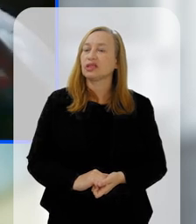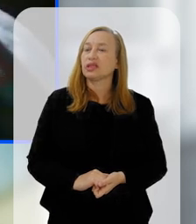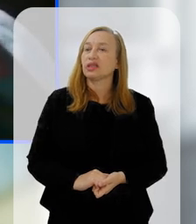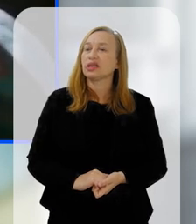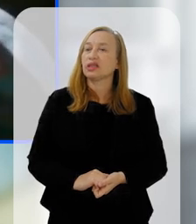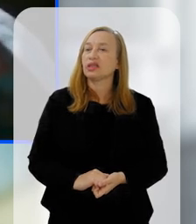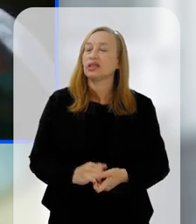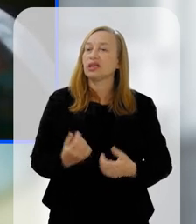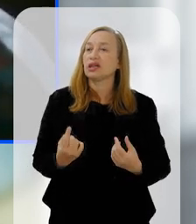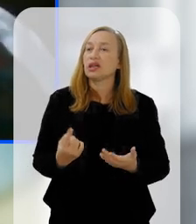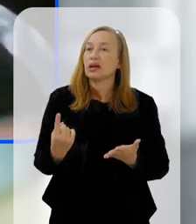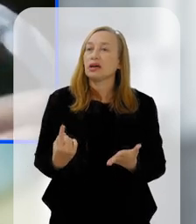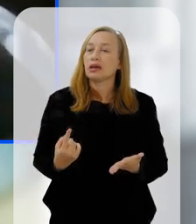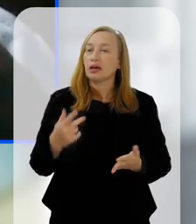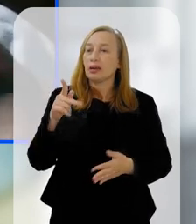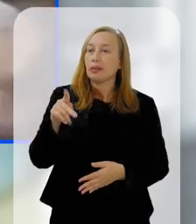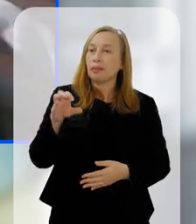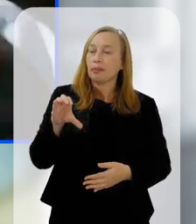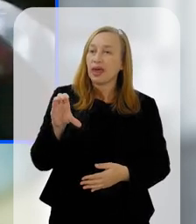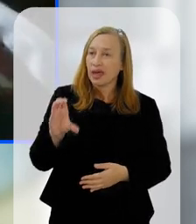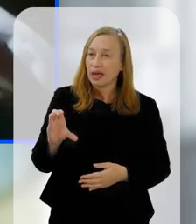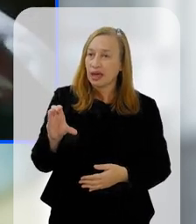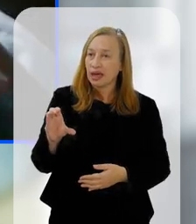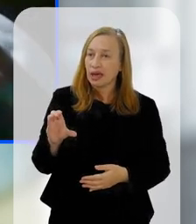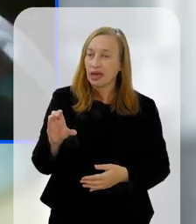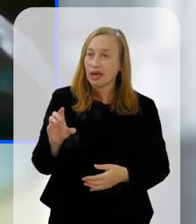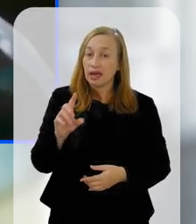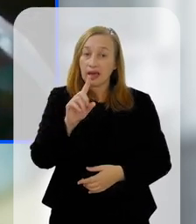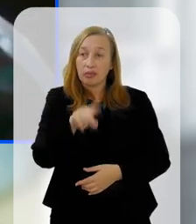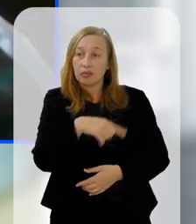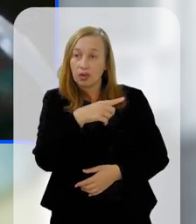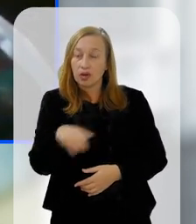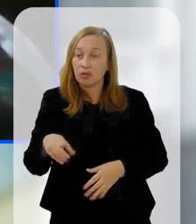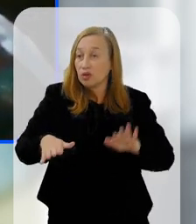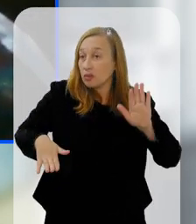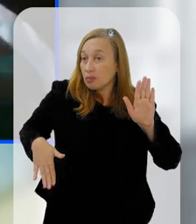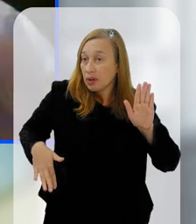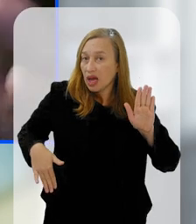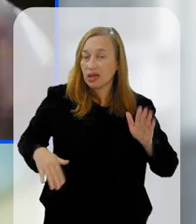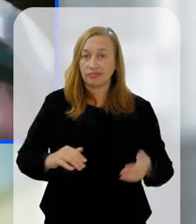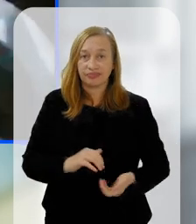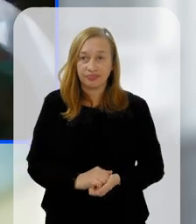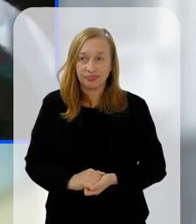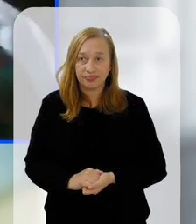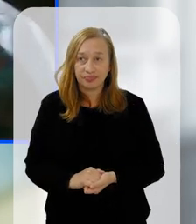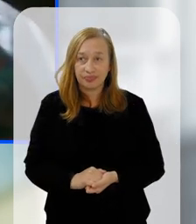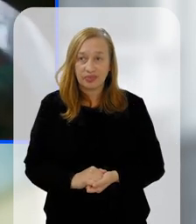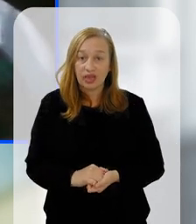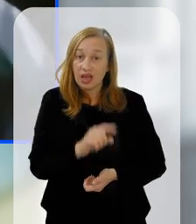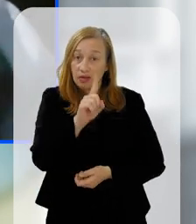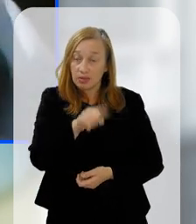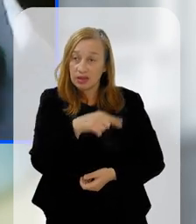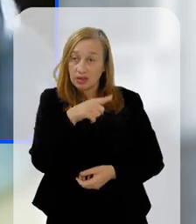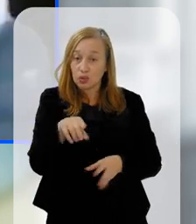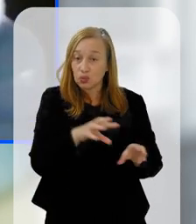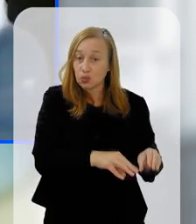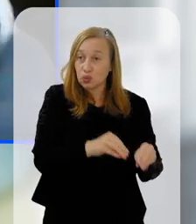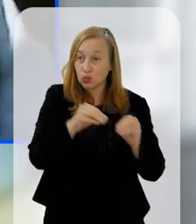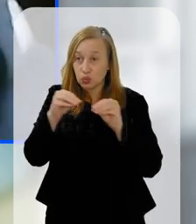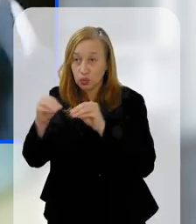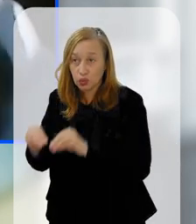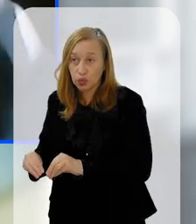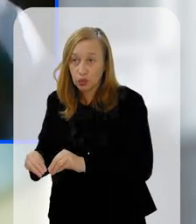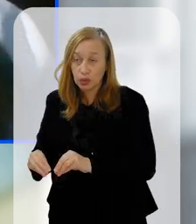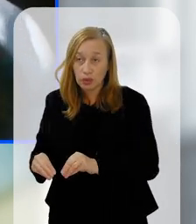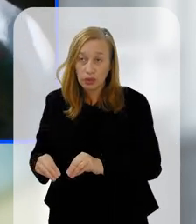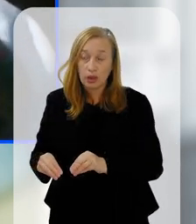está enfrentando essa chamada PEC da privatização das praias, que além da questão da